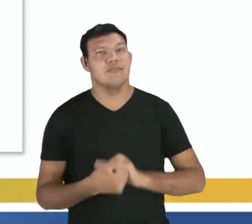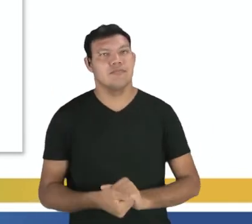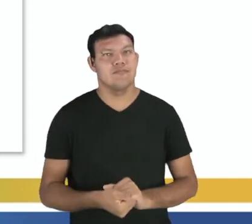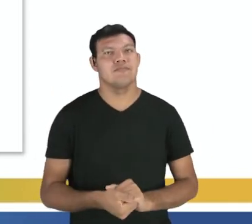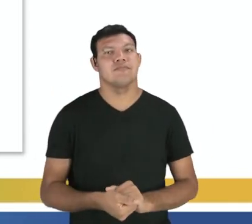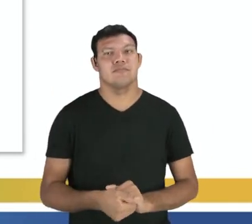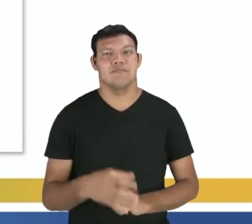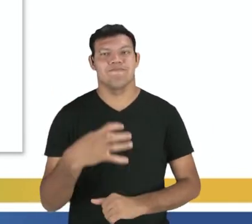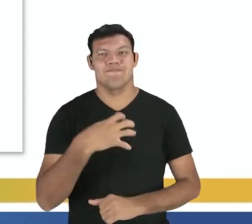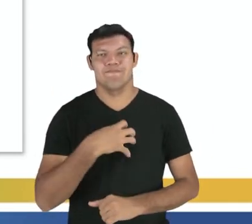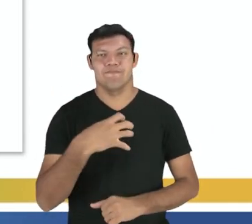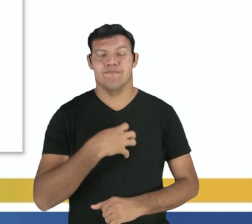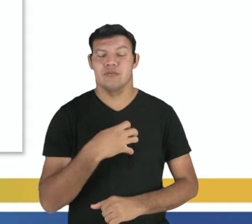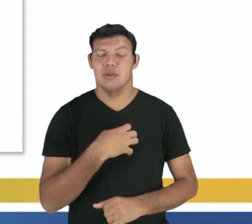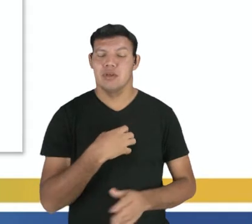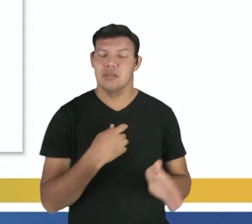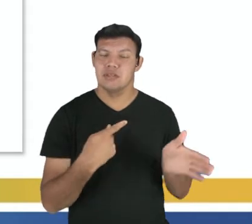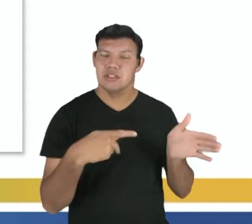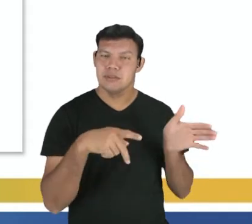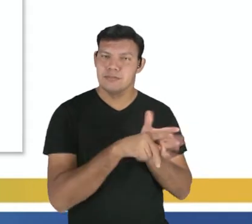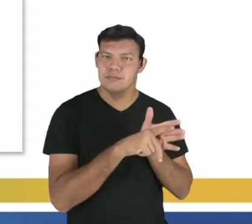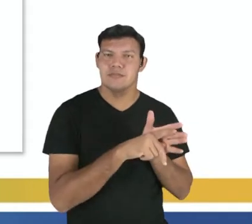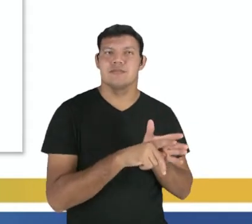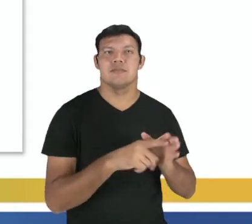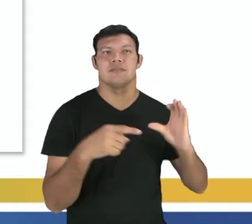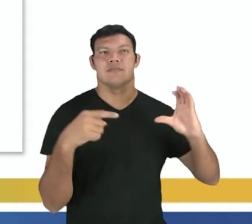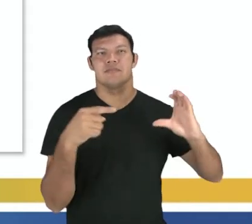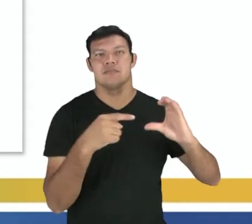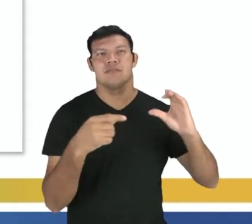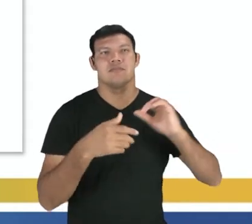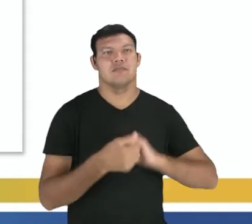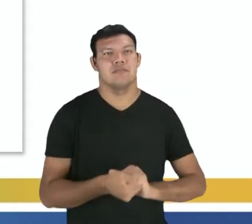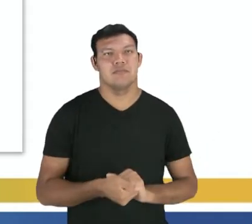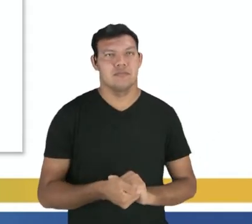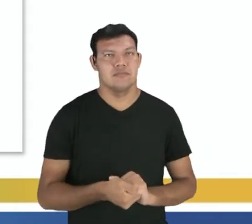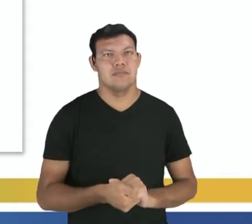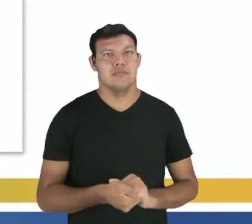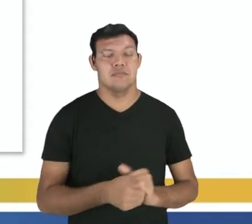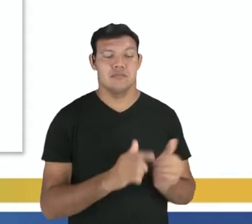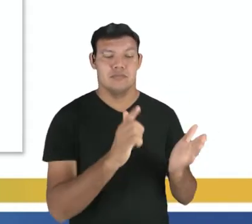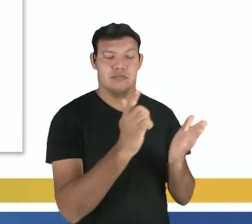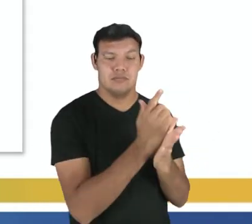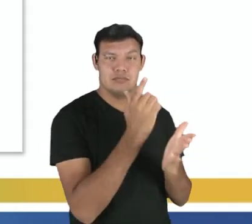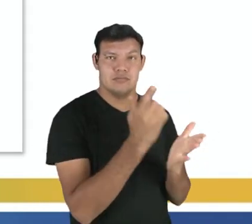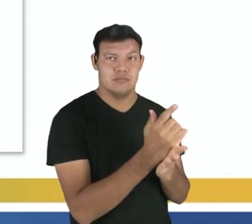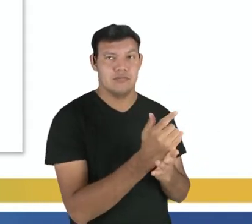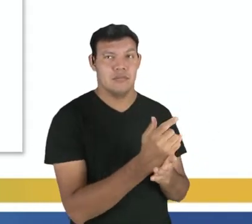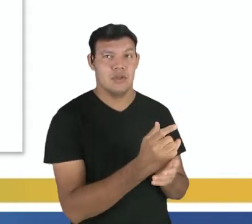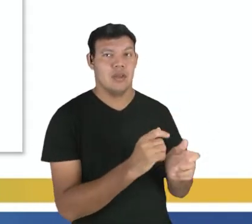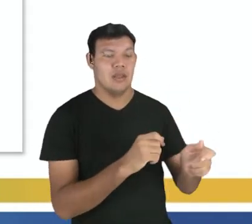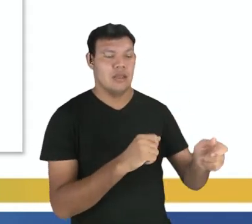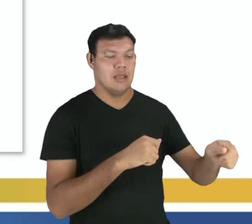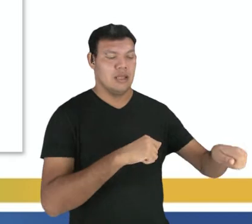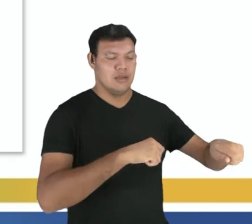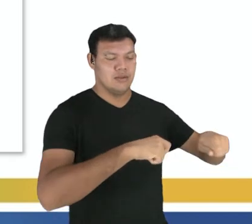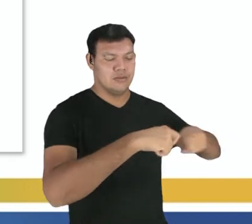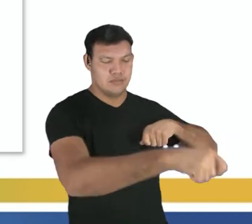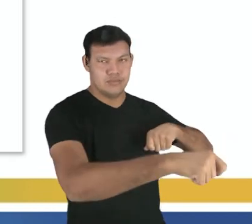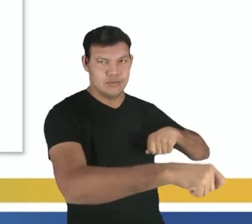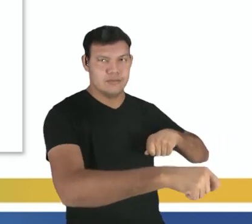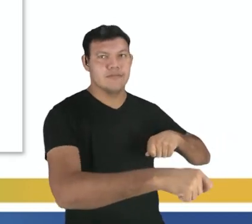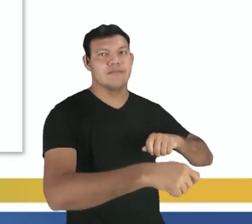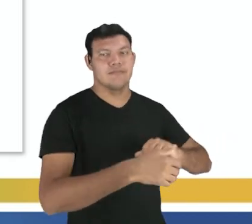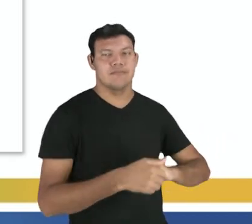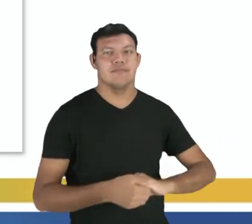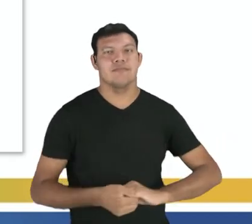mesmo sentido de posse. E na letra C, aqui está o livro cuja esta capa está rasgada.